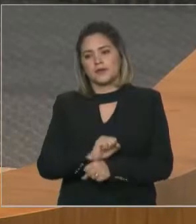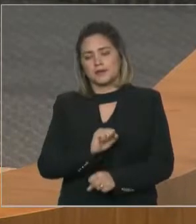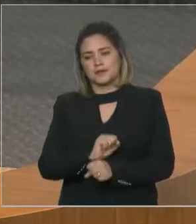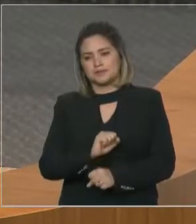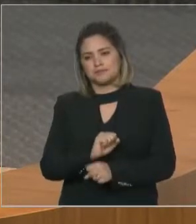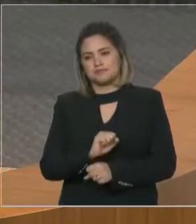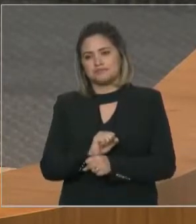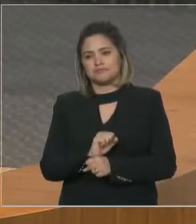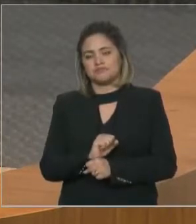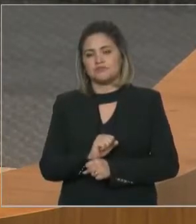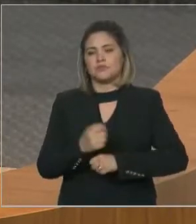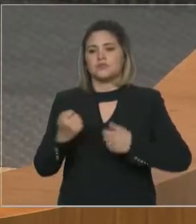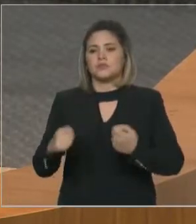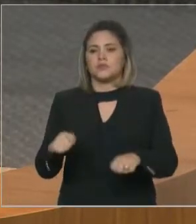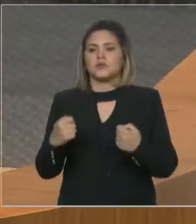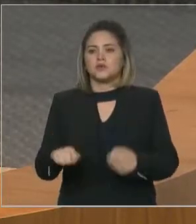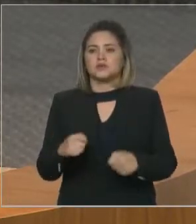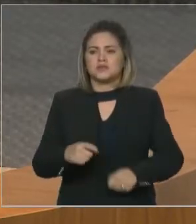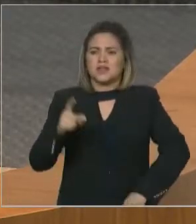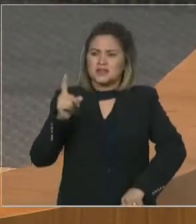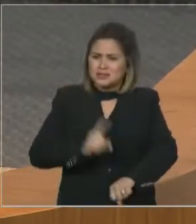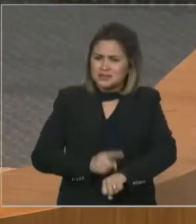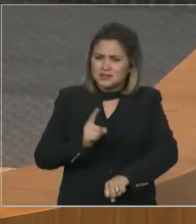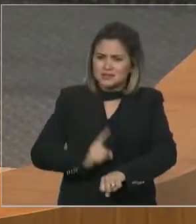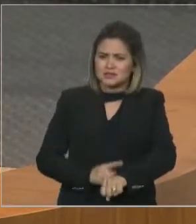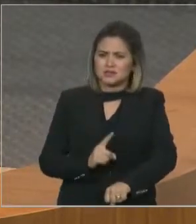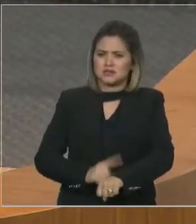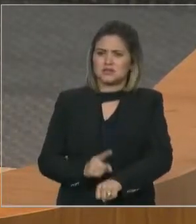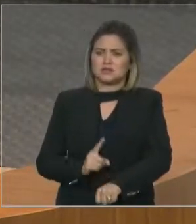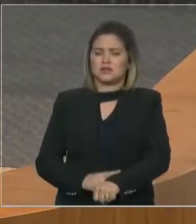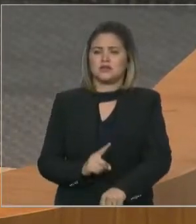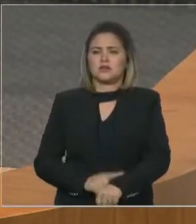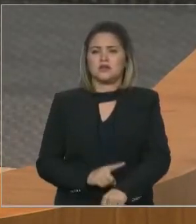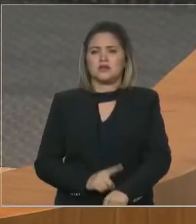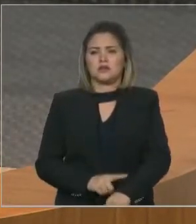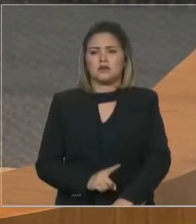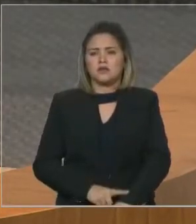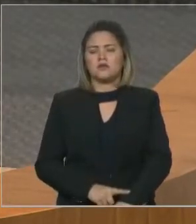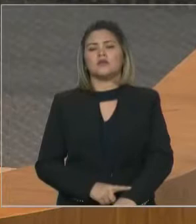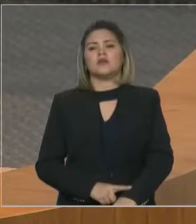um acidente, no momento de qualquer